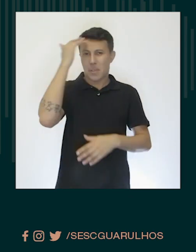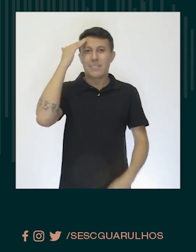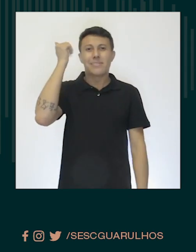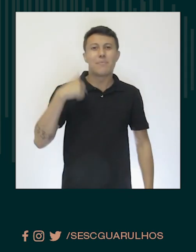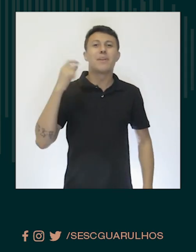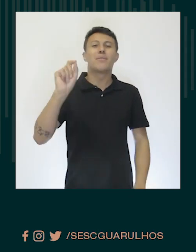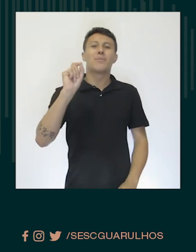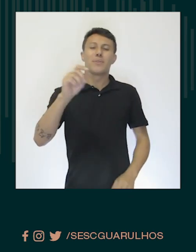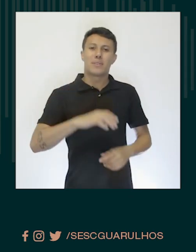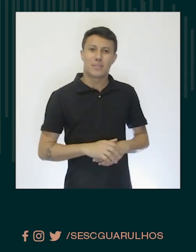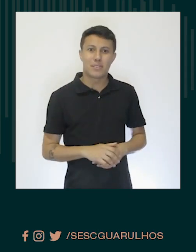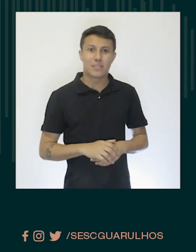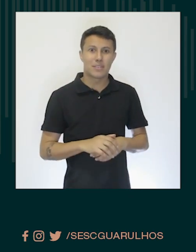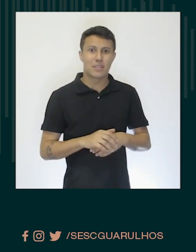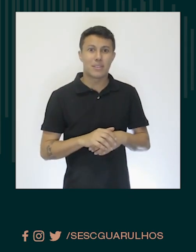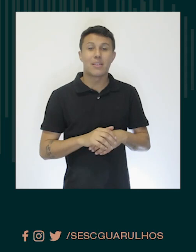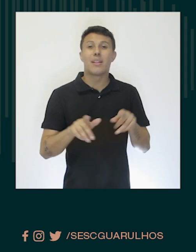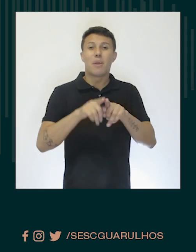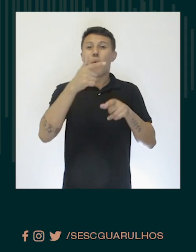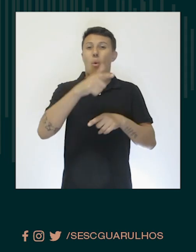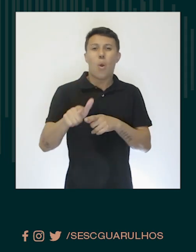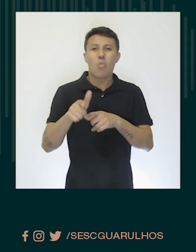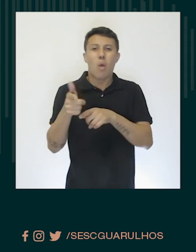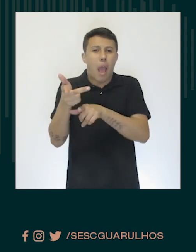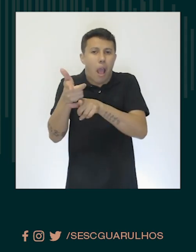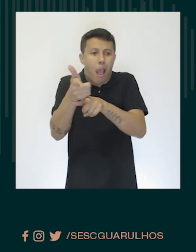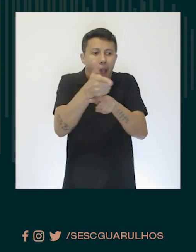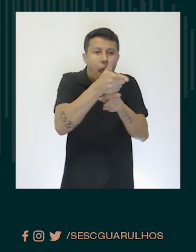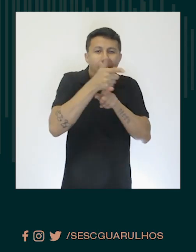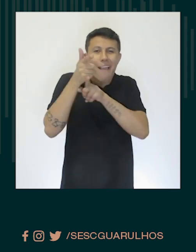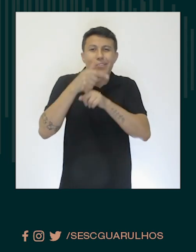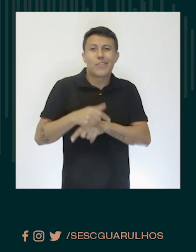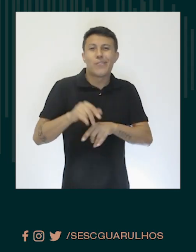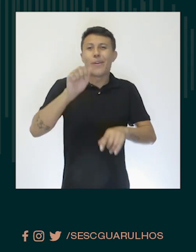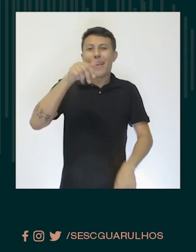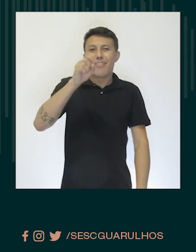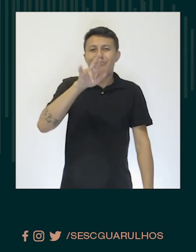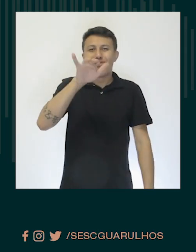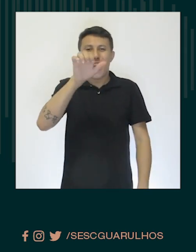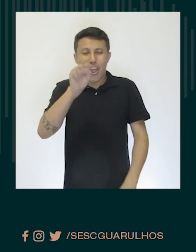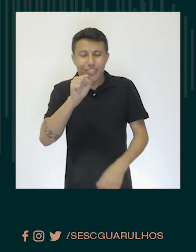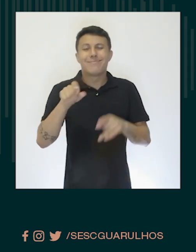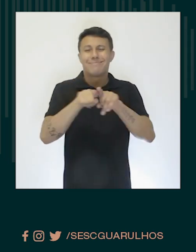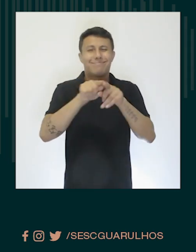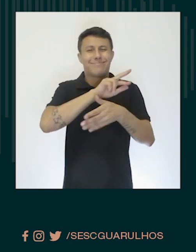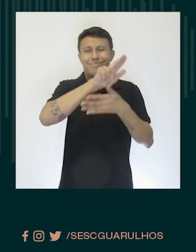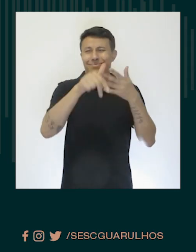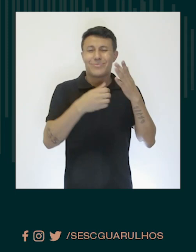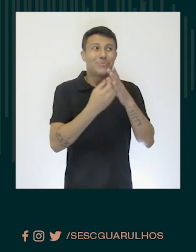procurem saber, a Niki Hara, o caçador de androides, monstro. E tocou foi a estreia da minha banda nesse